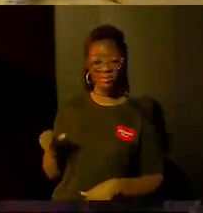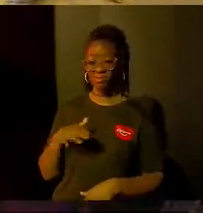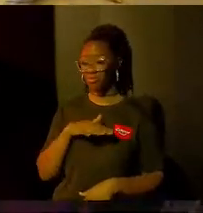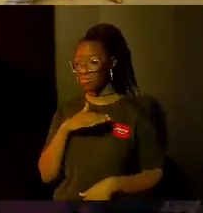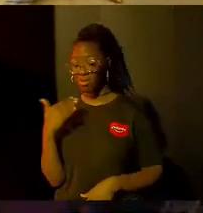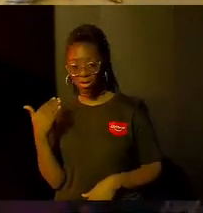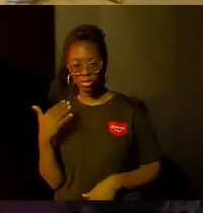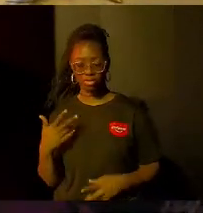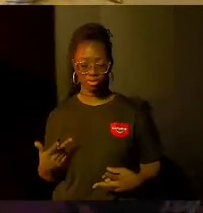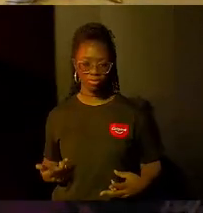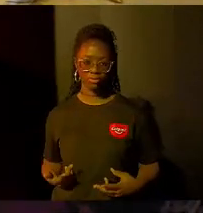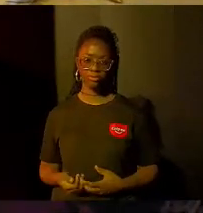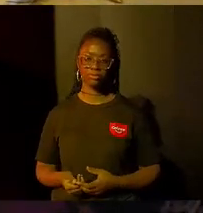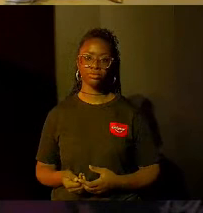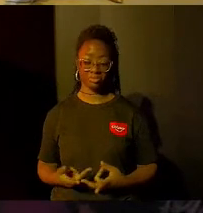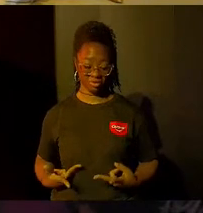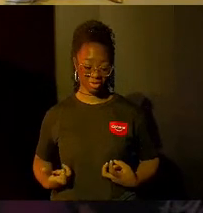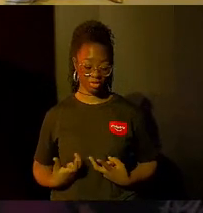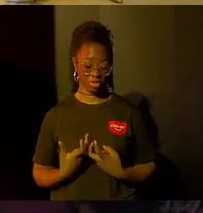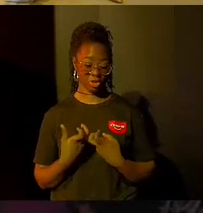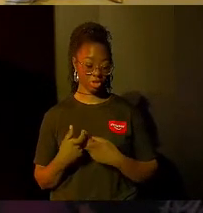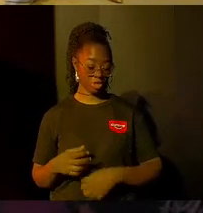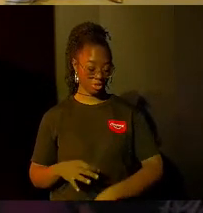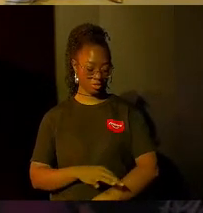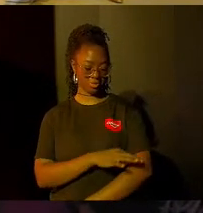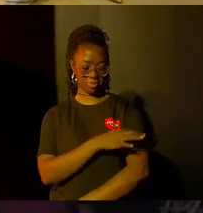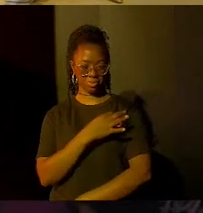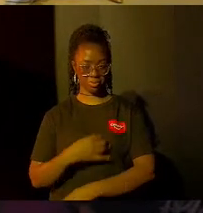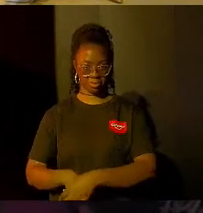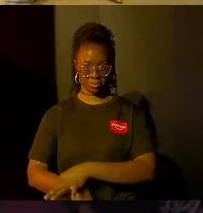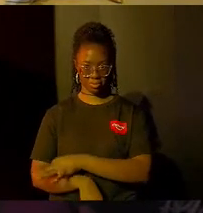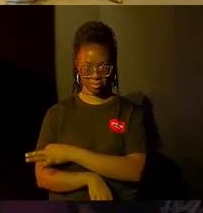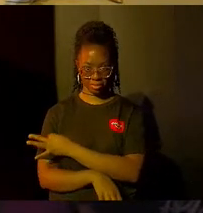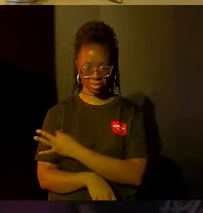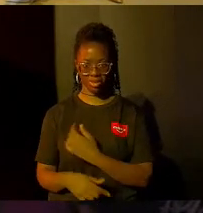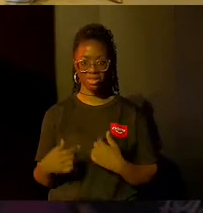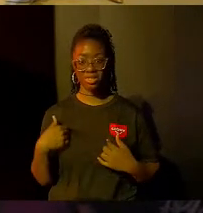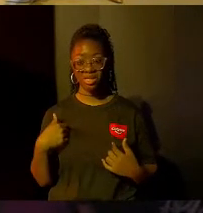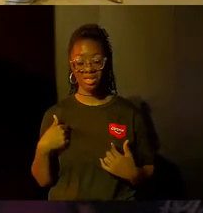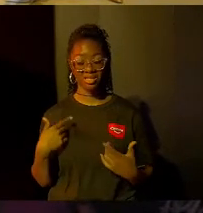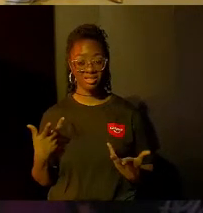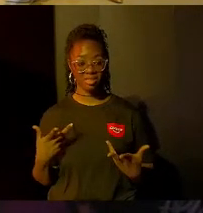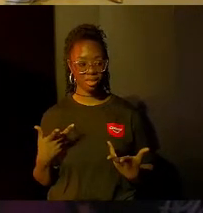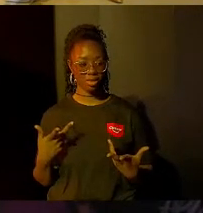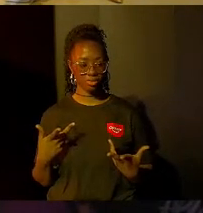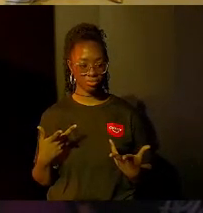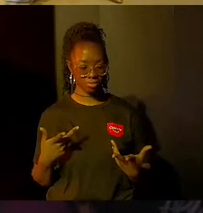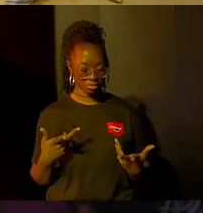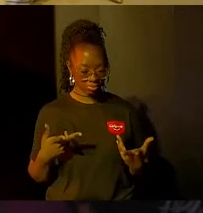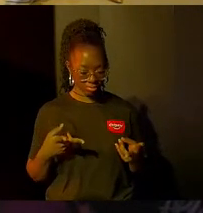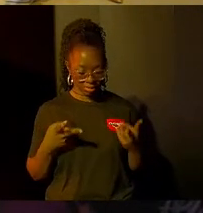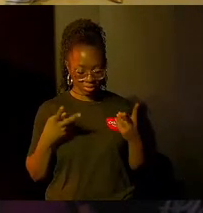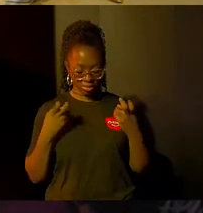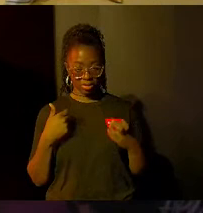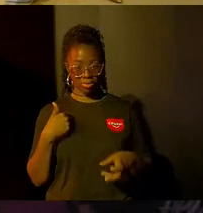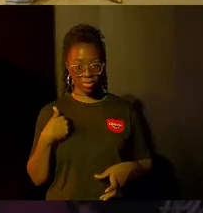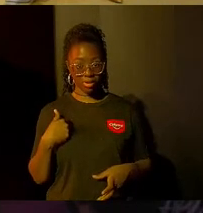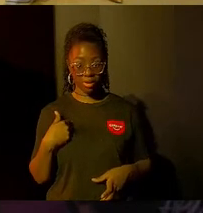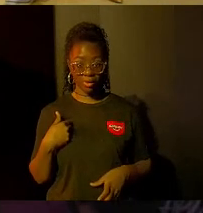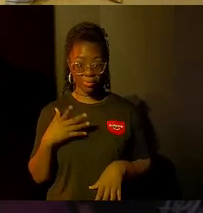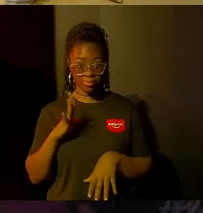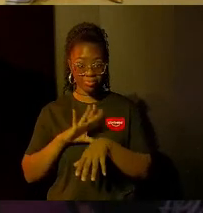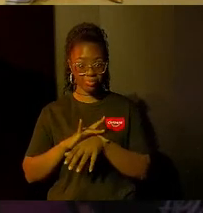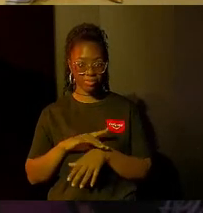de câncer linfático e eu me descubro infectado pelo vírus HIV